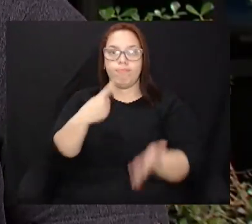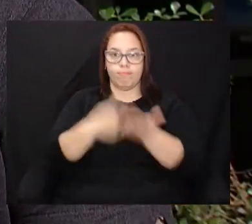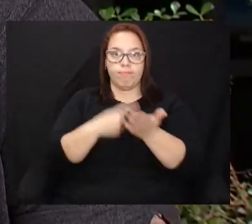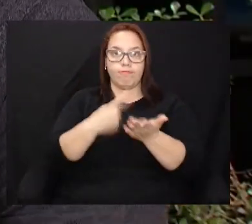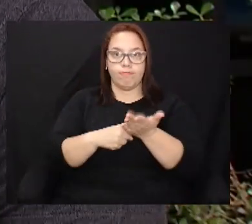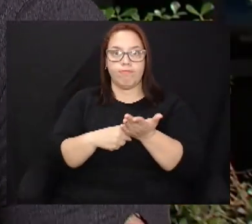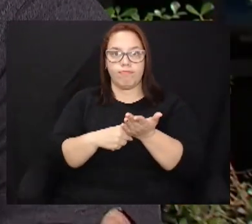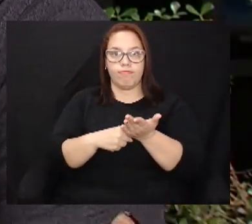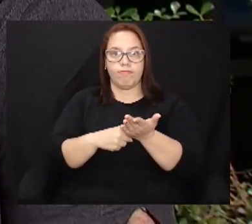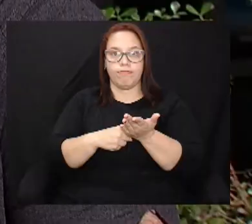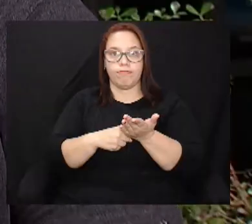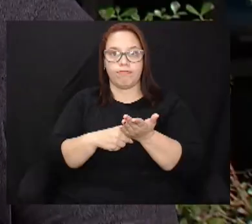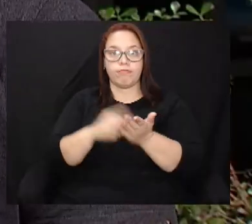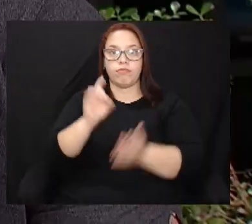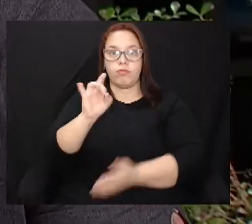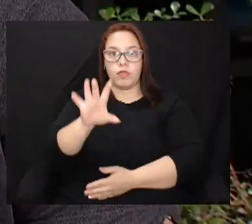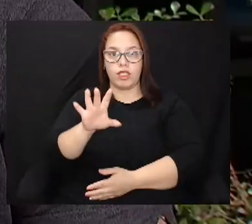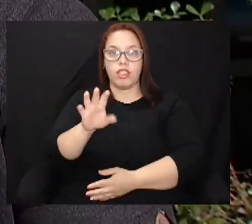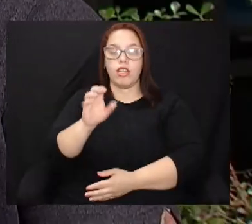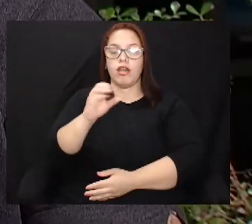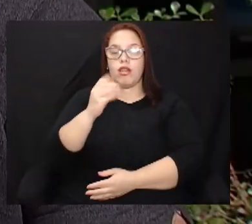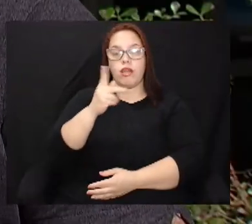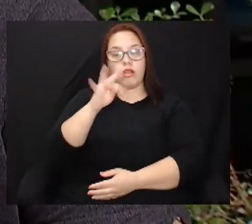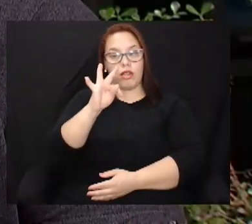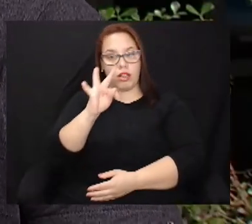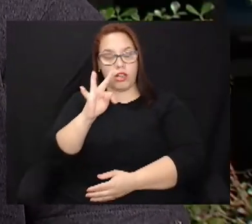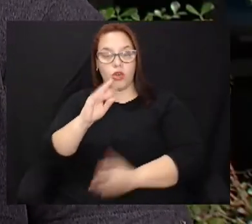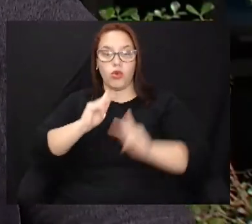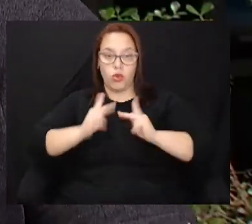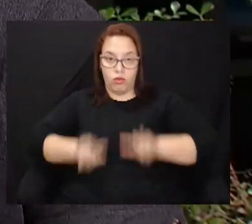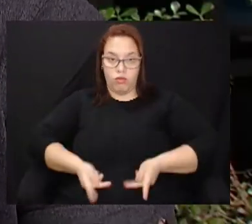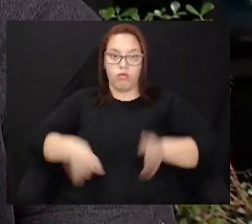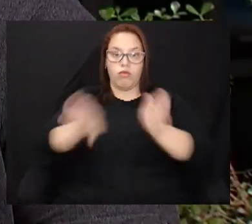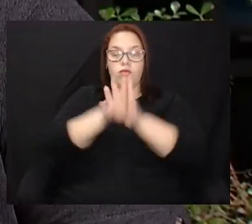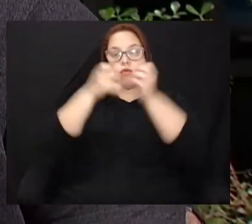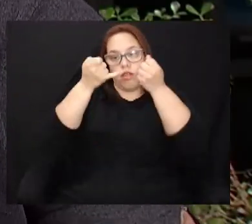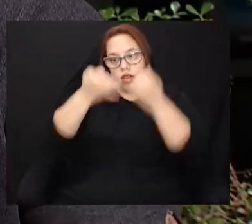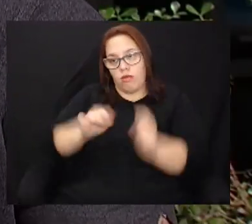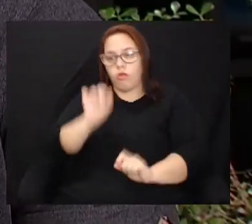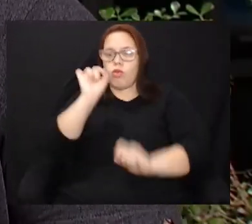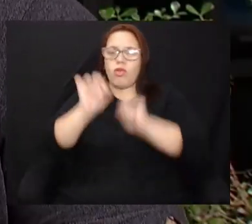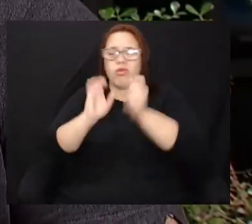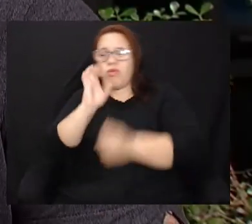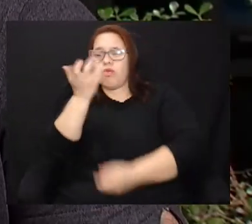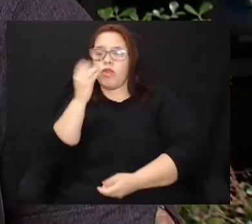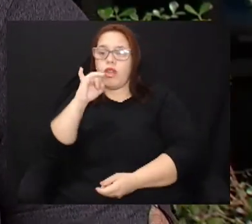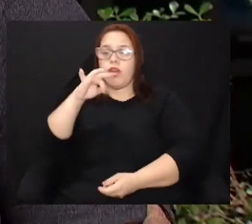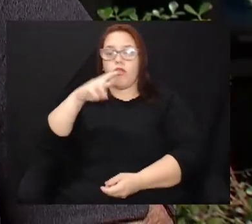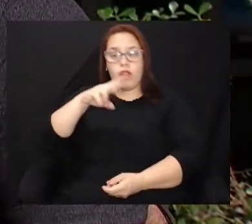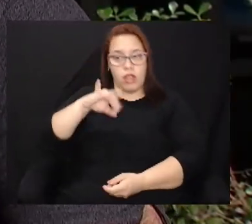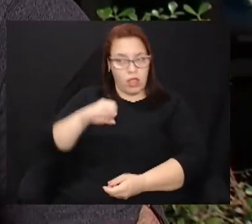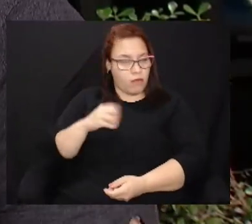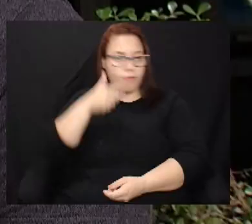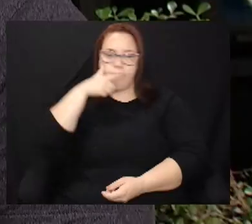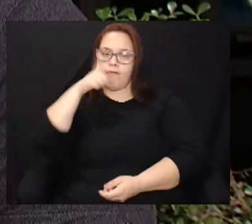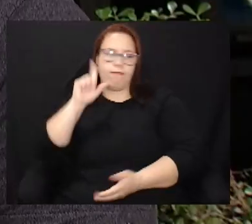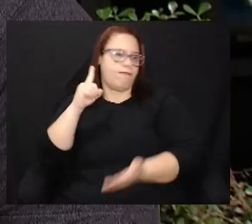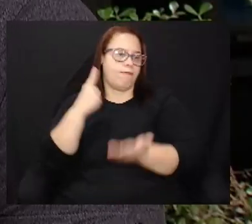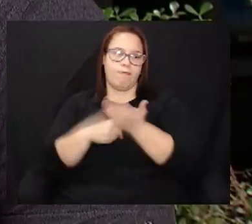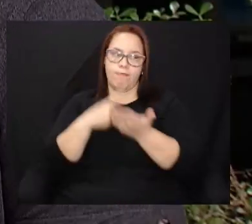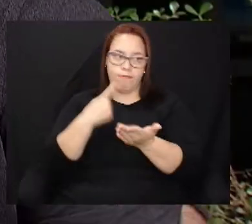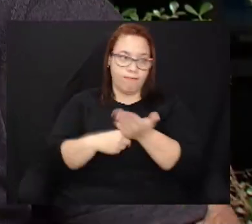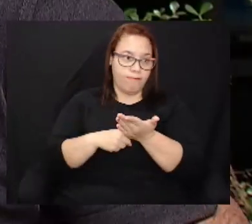dela, é só via chat humano. Ela entra, explica o caso, fala que é inventariante, que não conseguiu agendar, e a gente vai